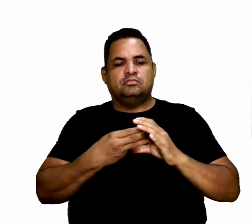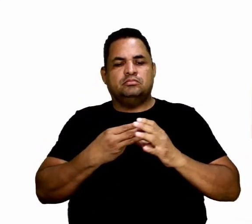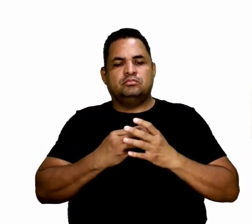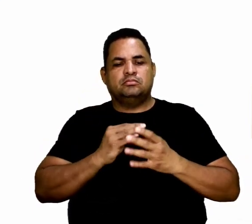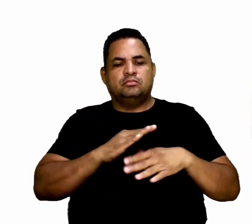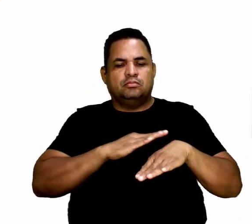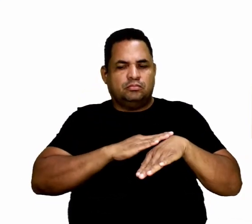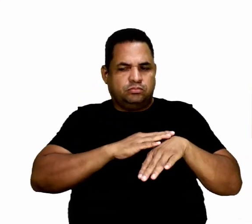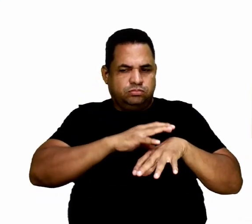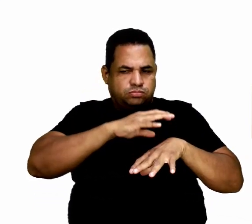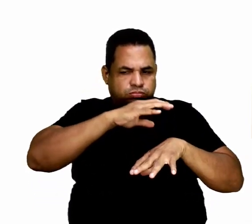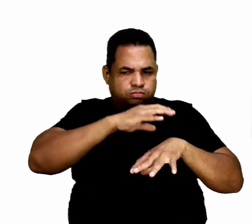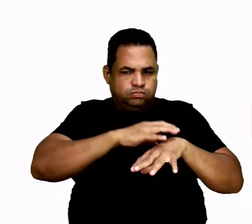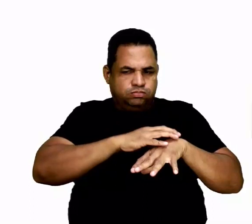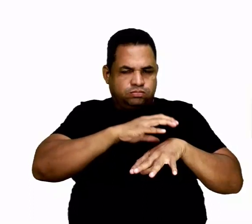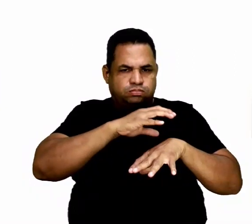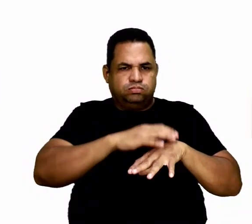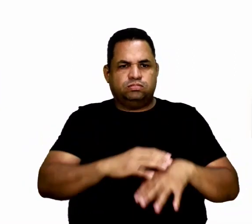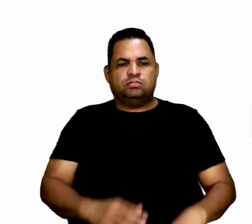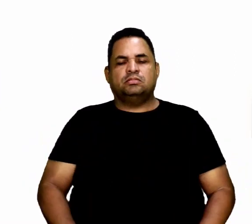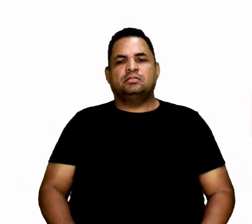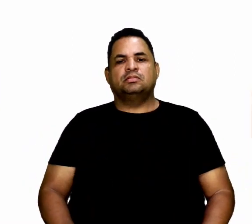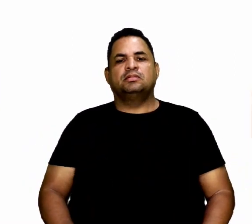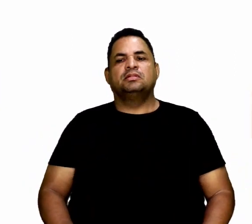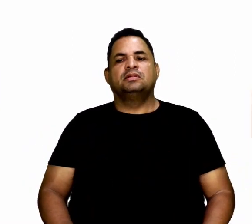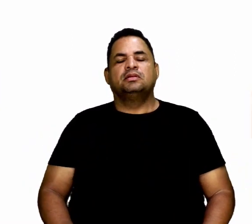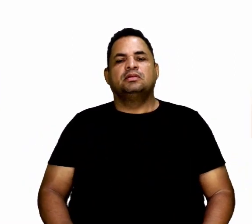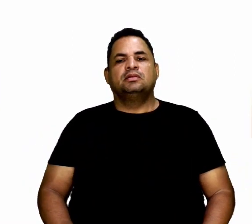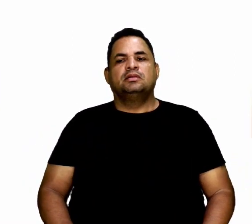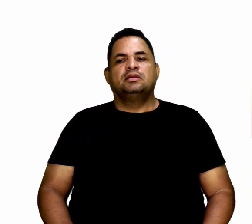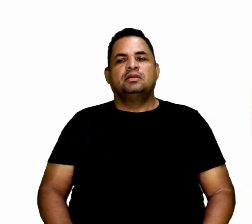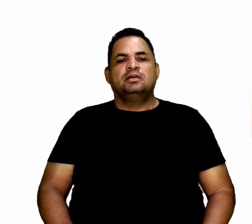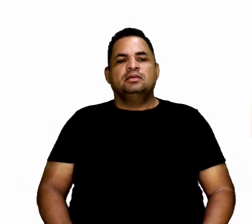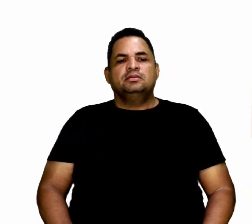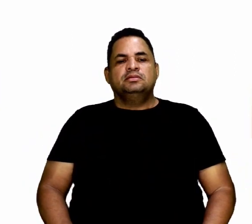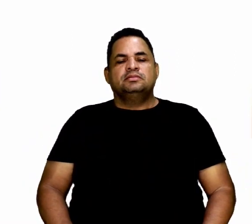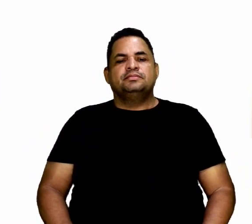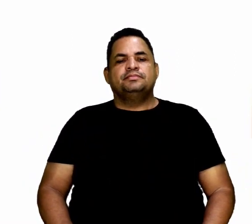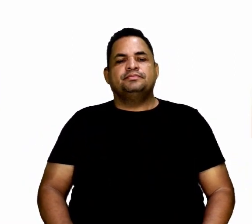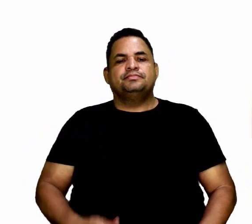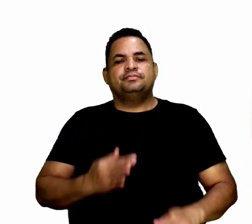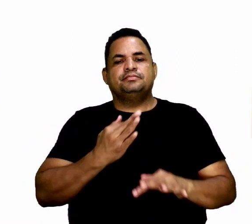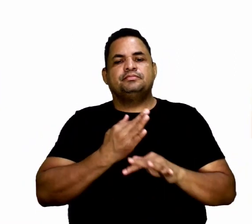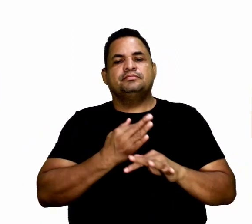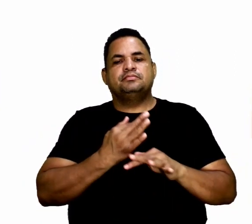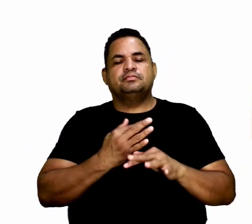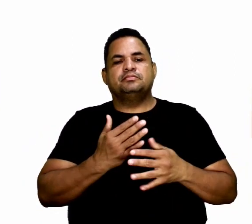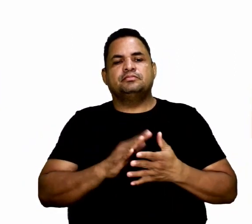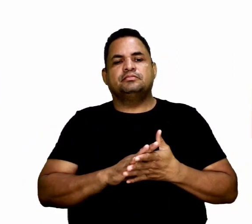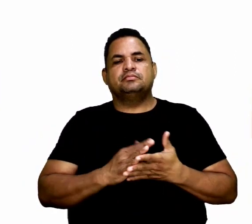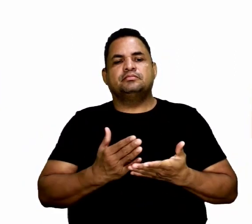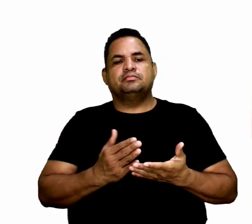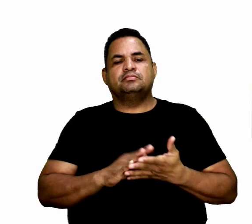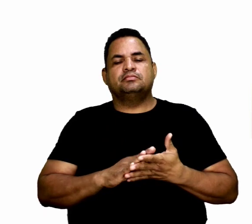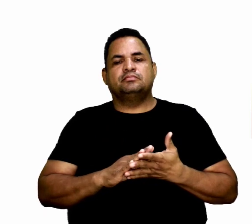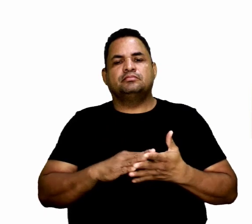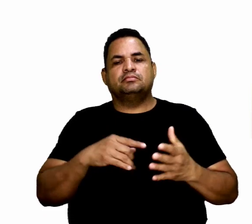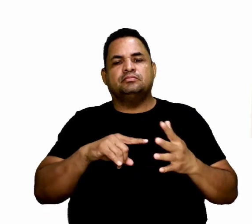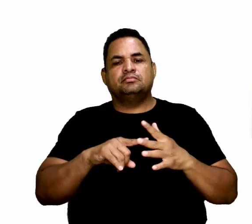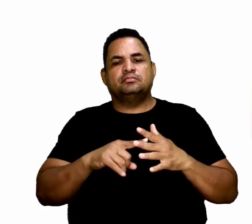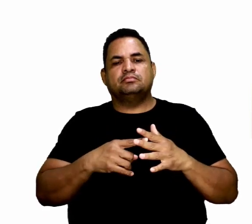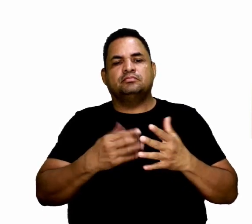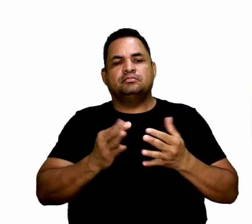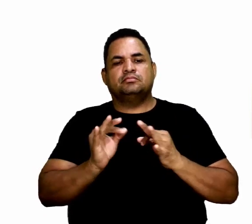e inflamatórias. Vamos ver cada uma delas agora. Barreiras físicas, professora. As barreiras físicas e mecânicas, elas